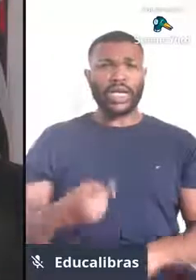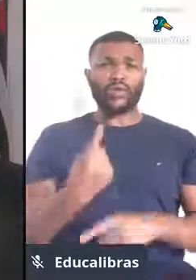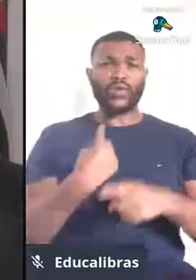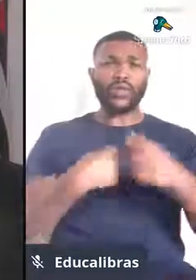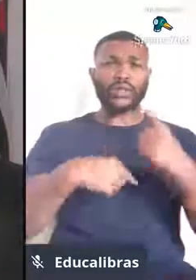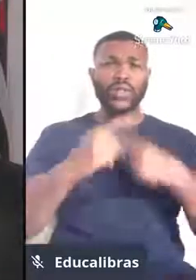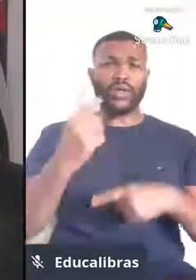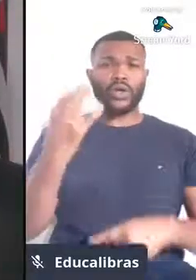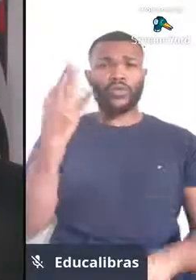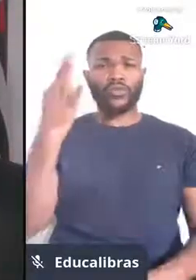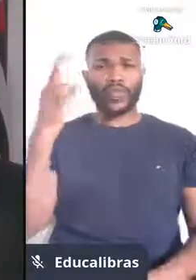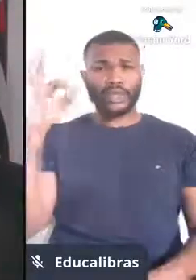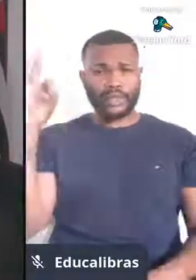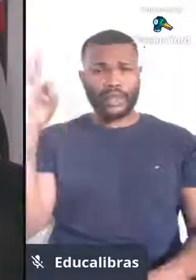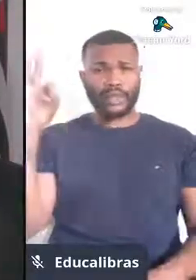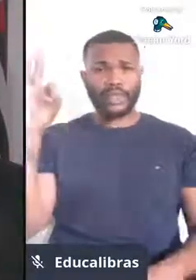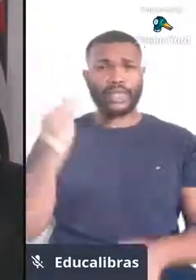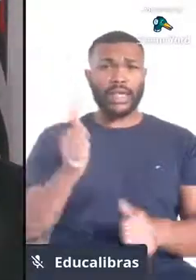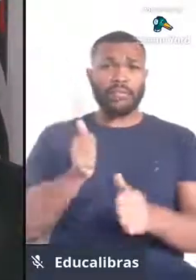uma avaliação